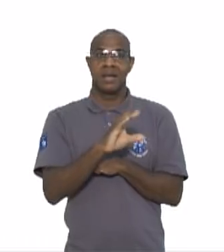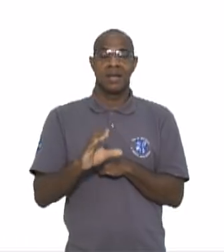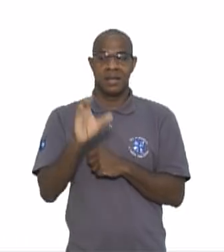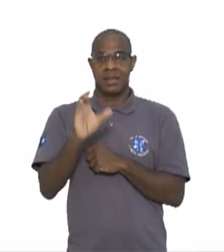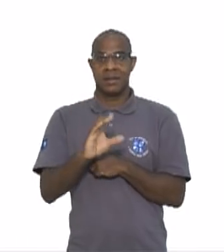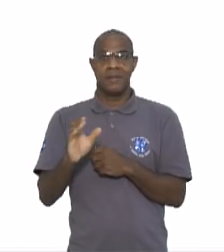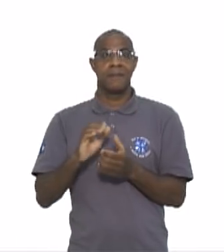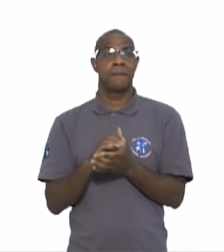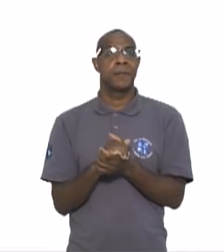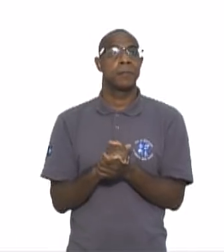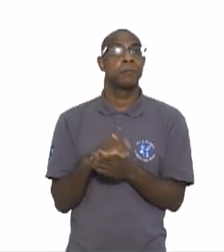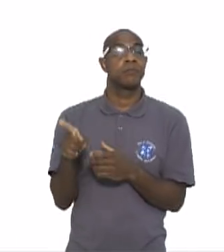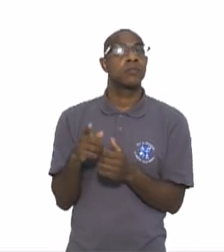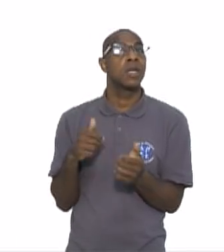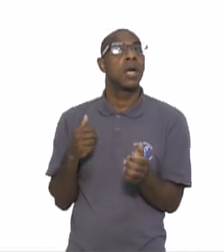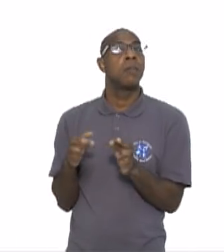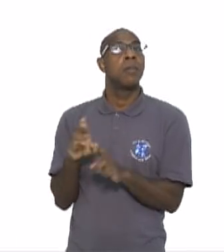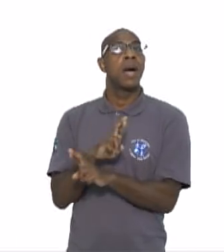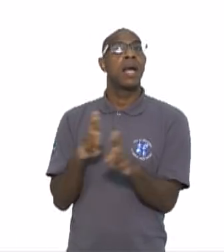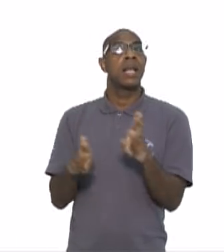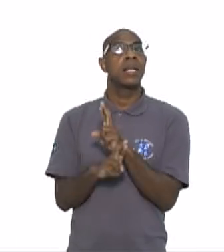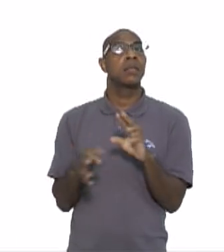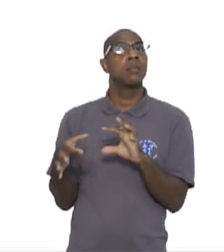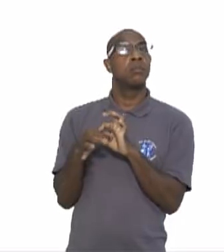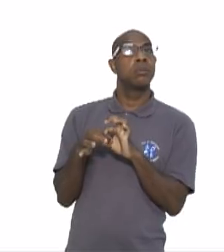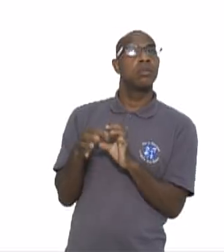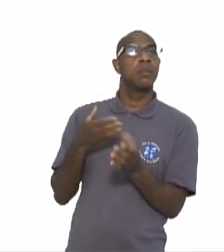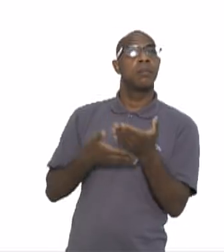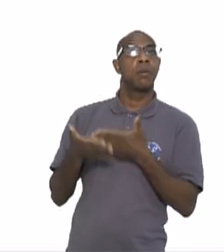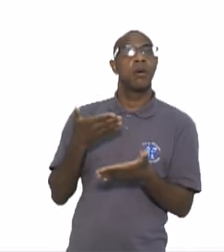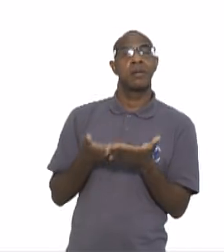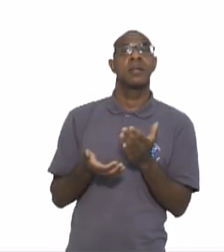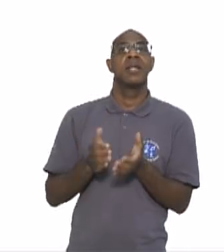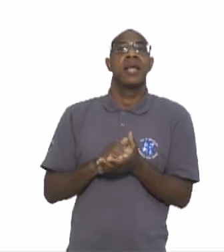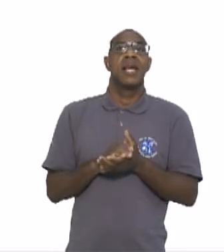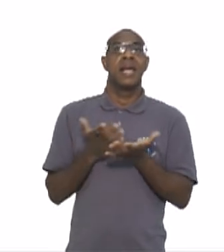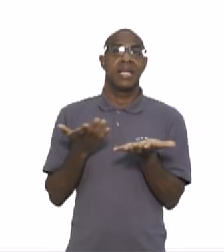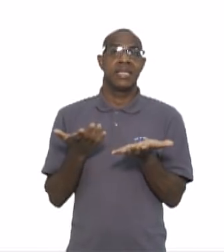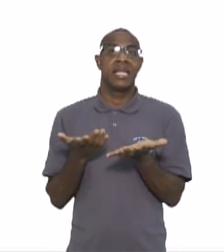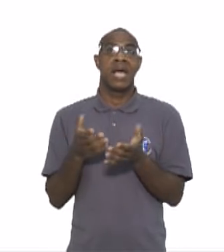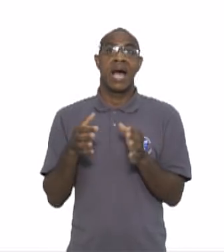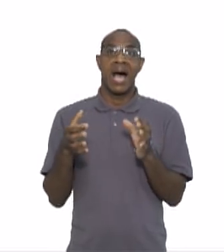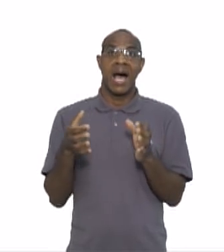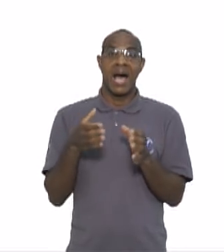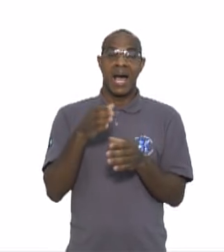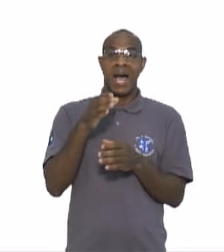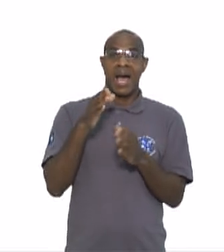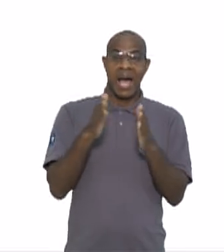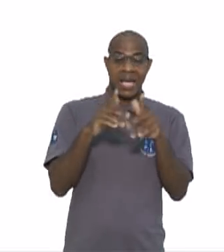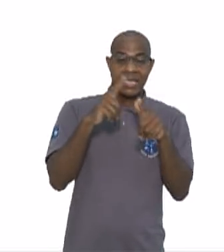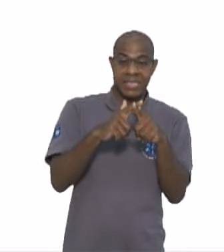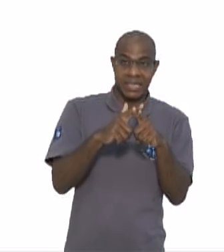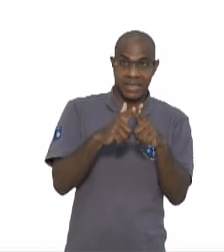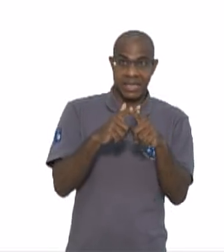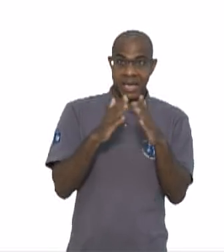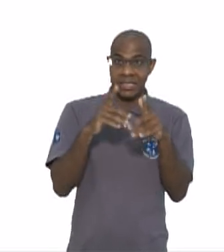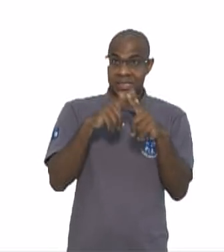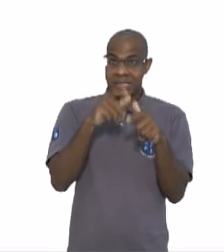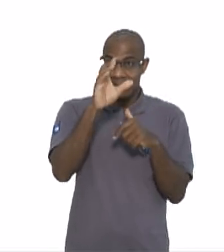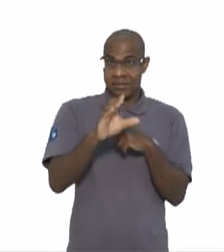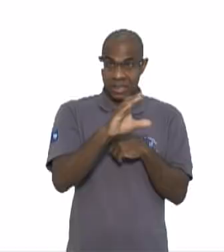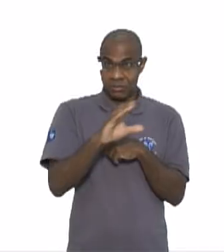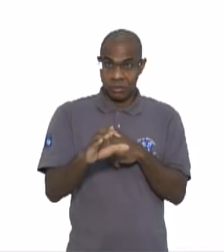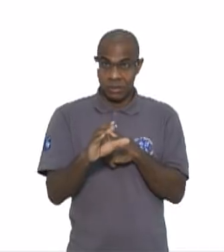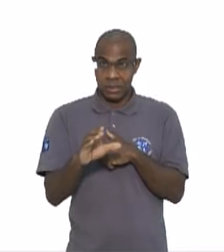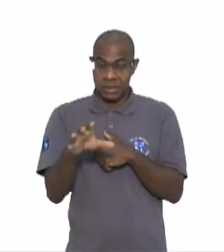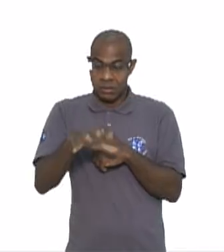uma relação muito próxima entre a Igreja e a monarquia, que se inicia agora com os reis bárbaros. Depois, lá